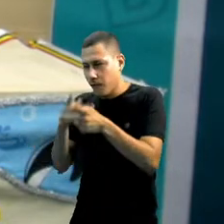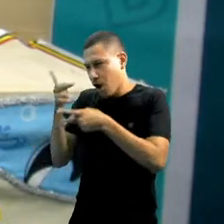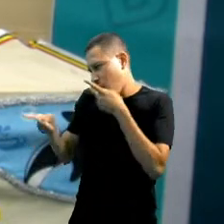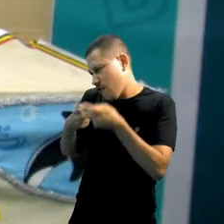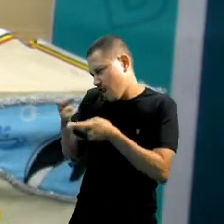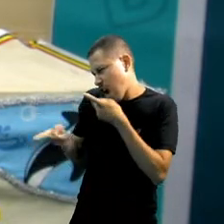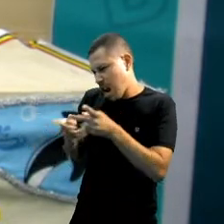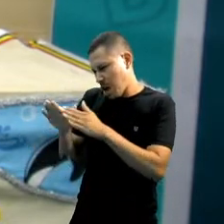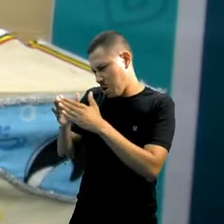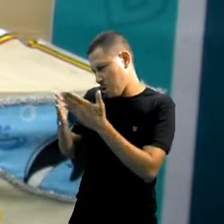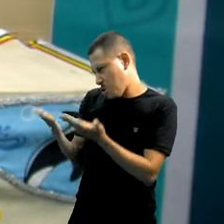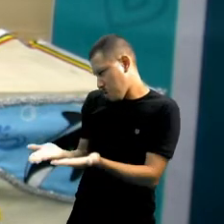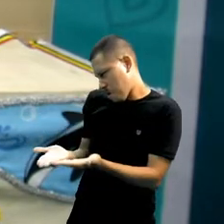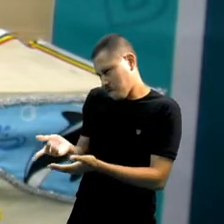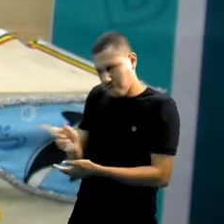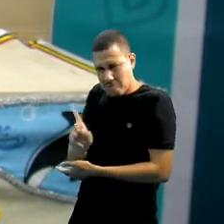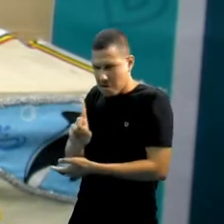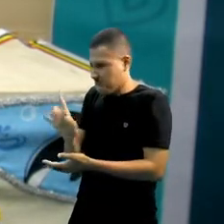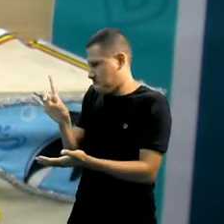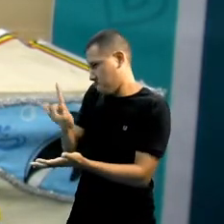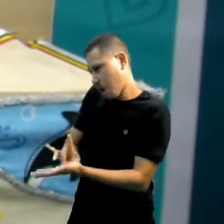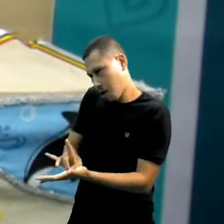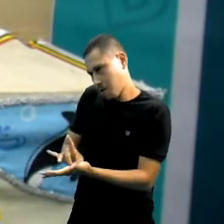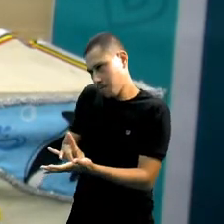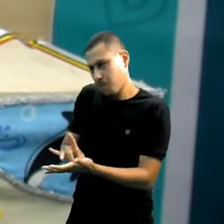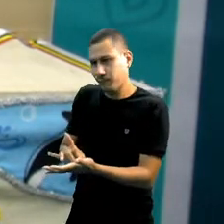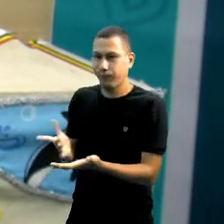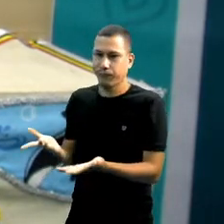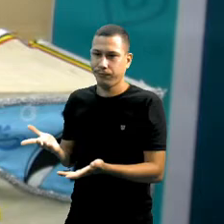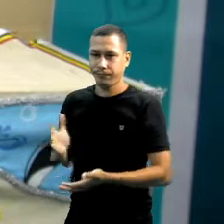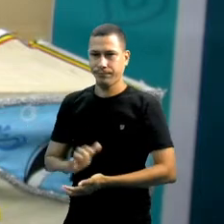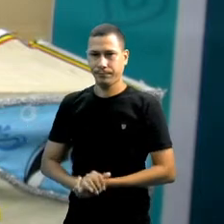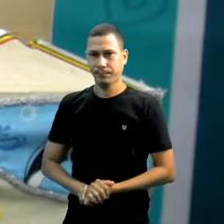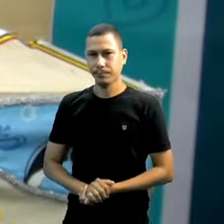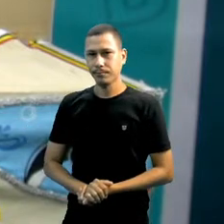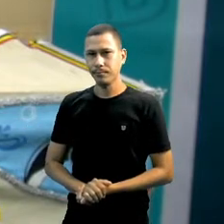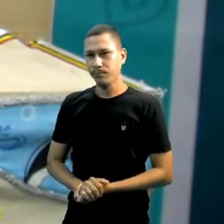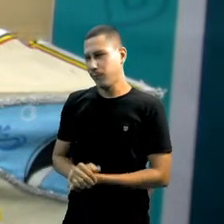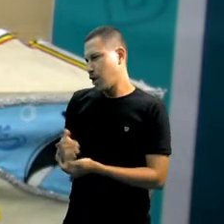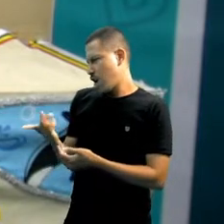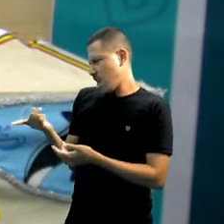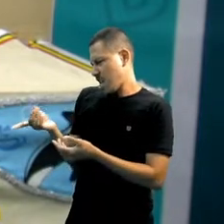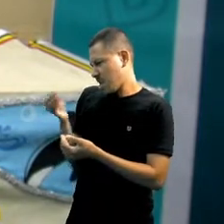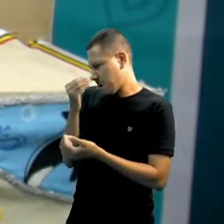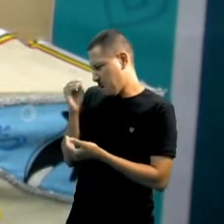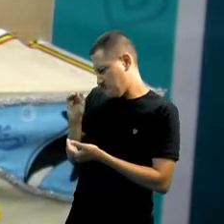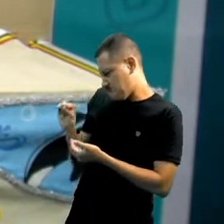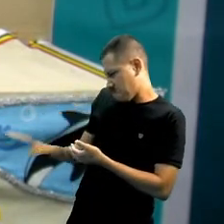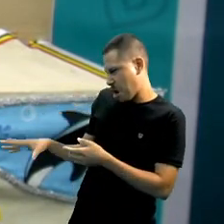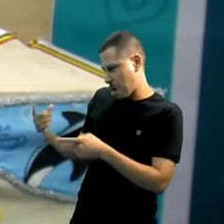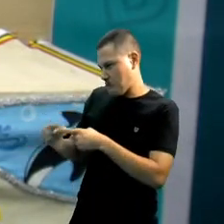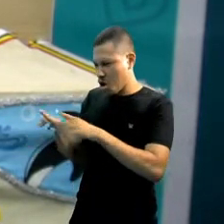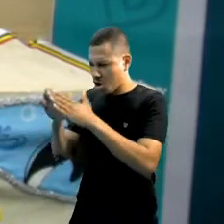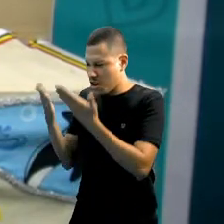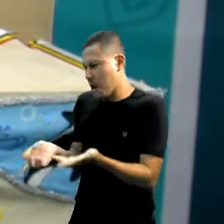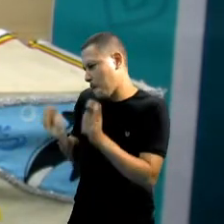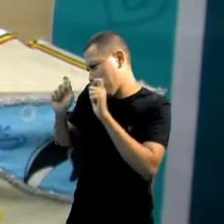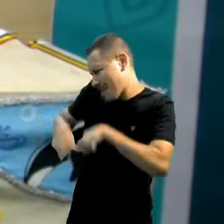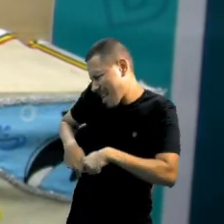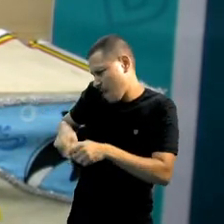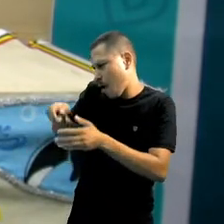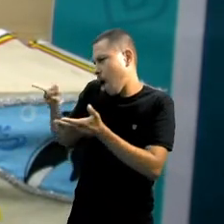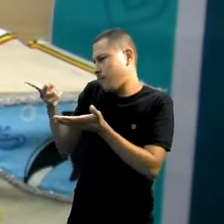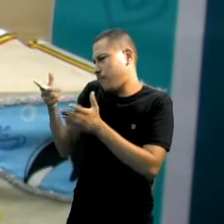que ele não era um livro. Que ele não servia. Porque os livros têm que ter